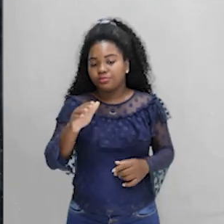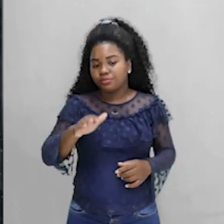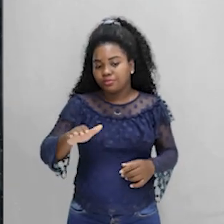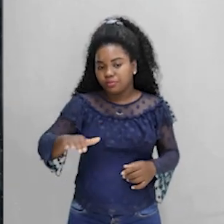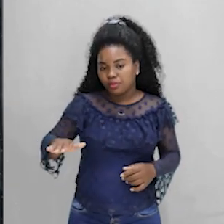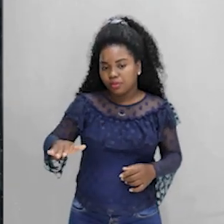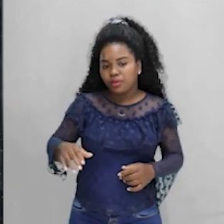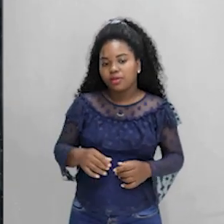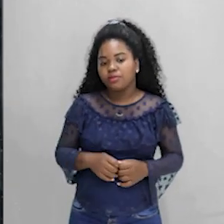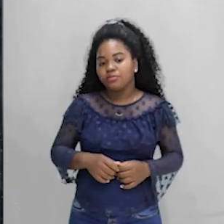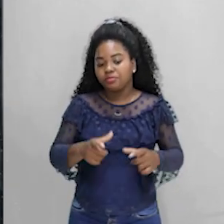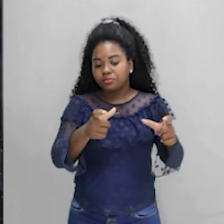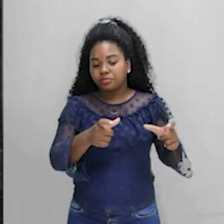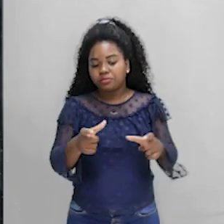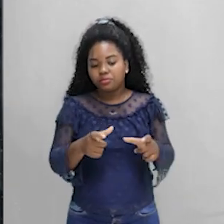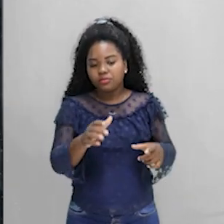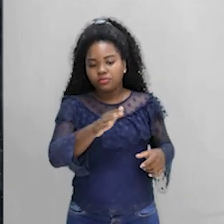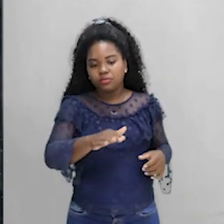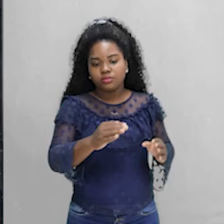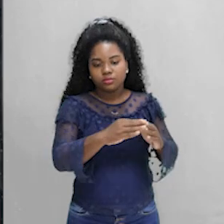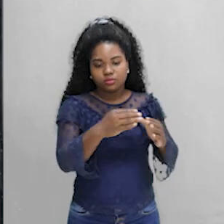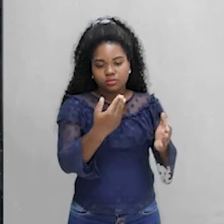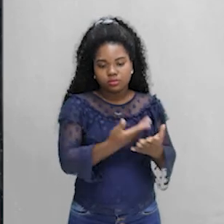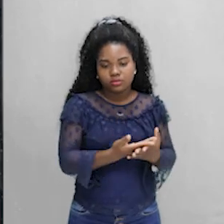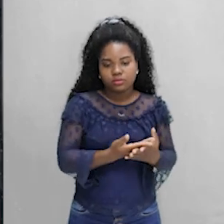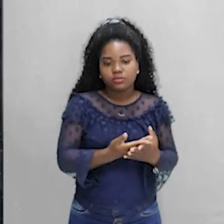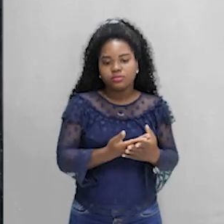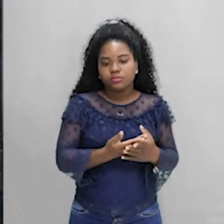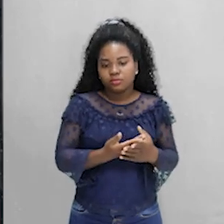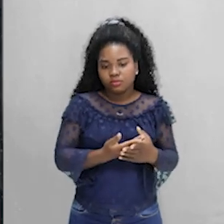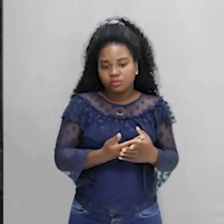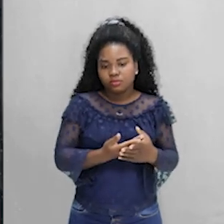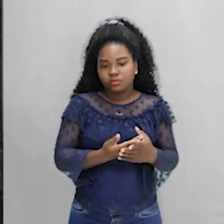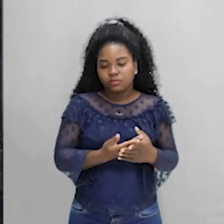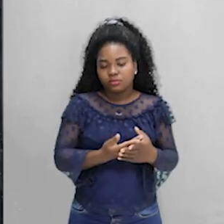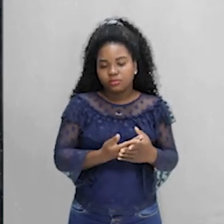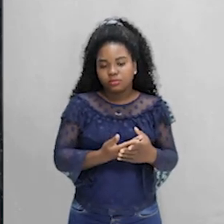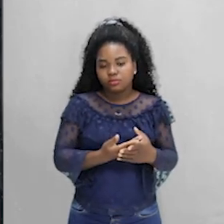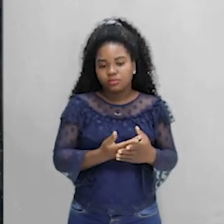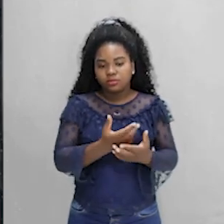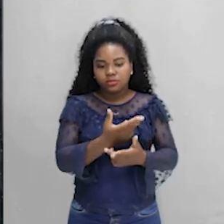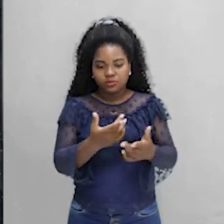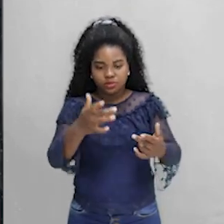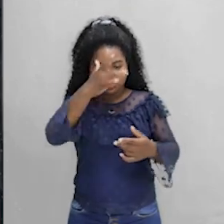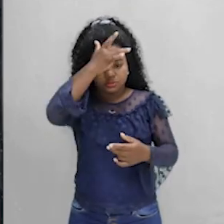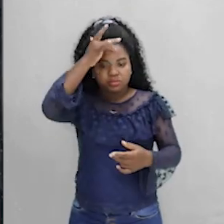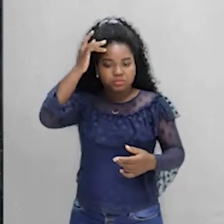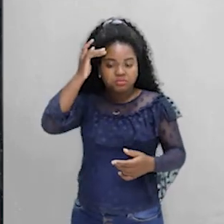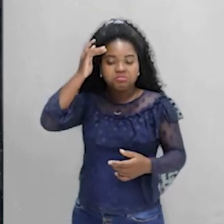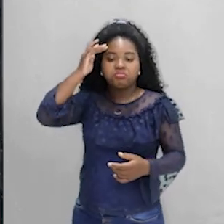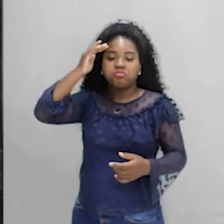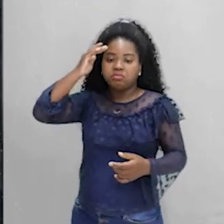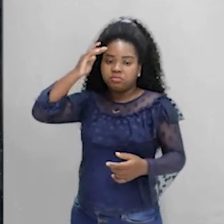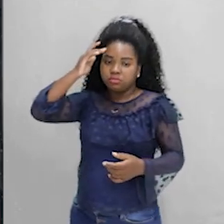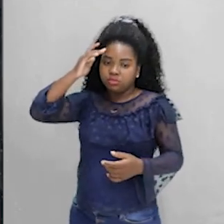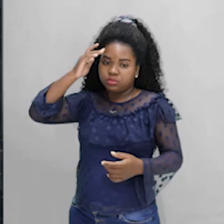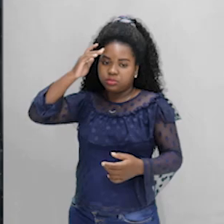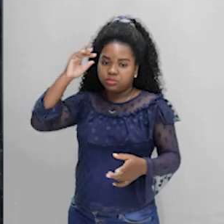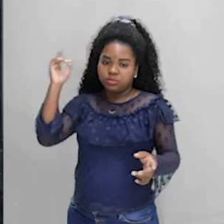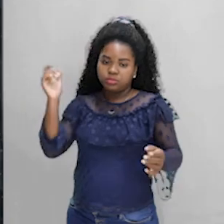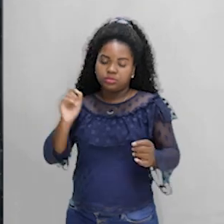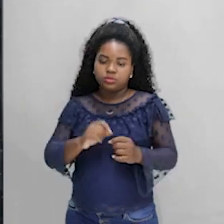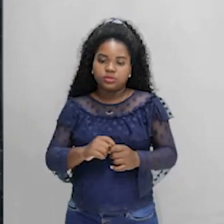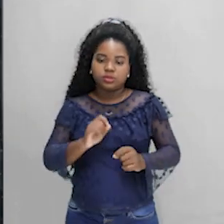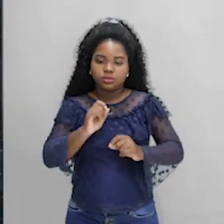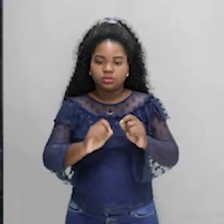criança. E lugar de criança é na escola. Embora muita gente defenda que criança já pode trabalhar.